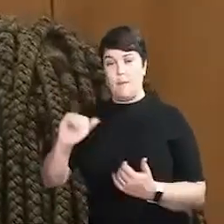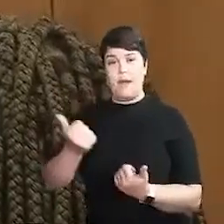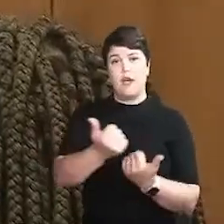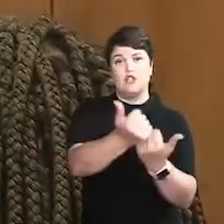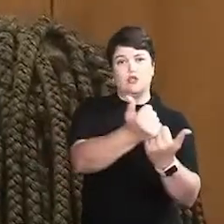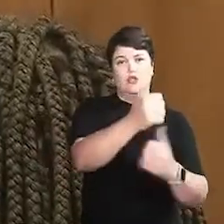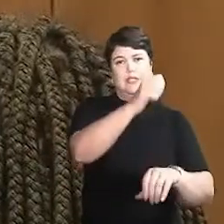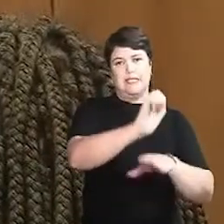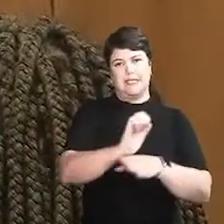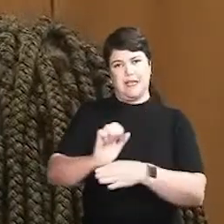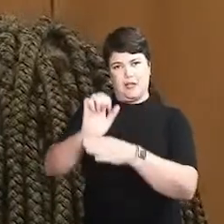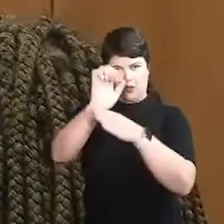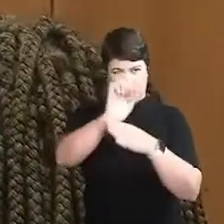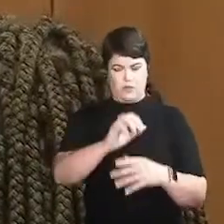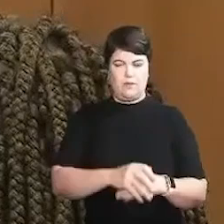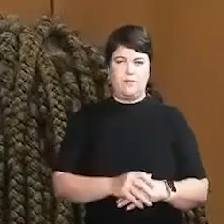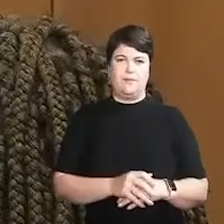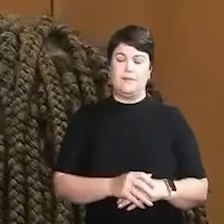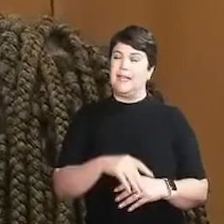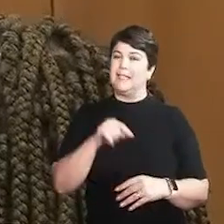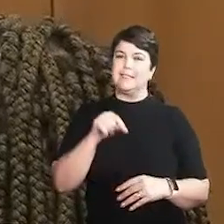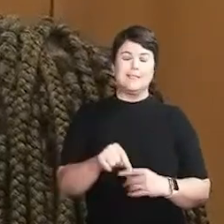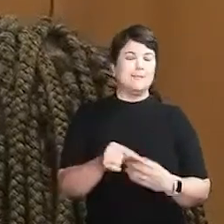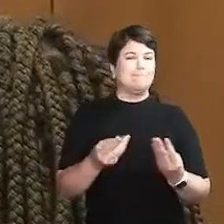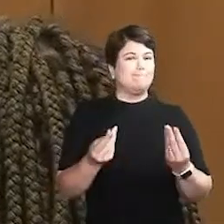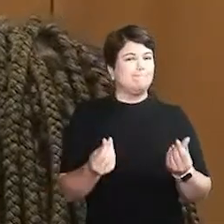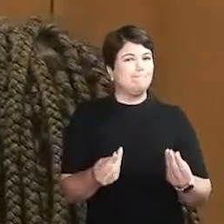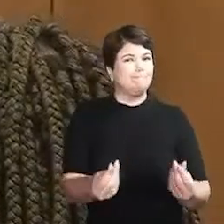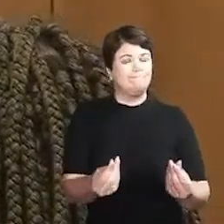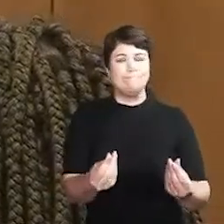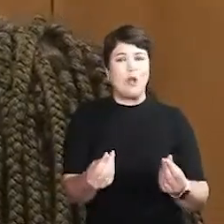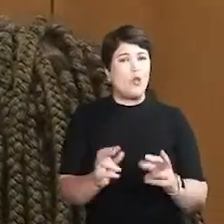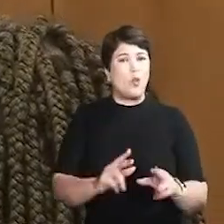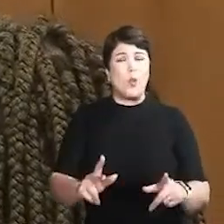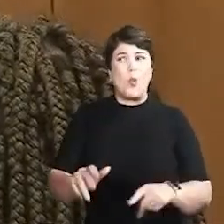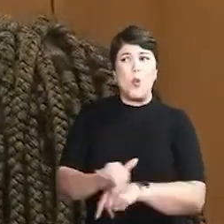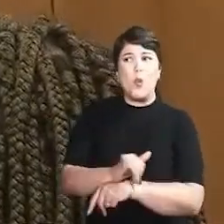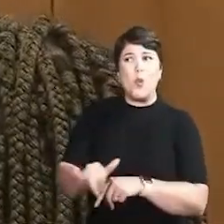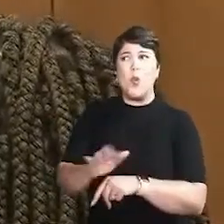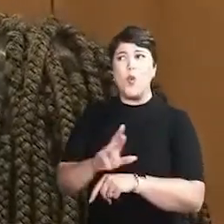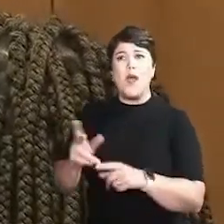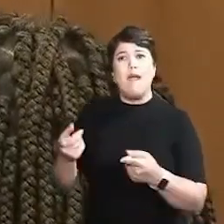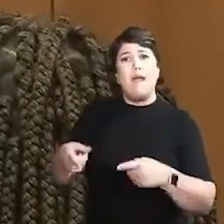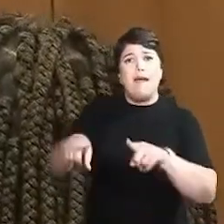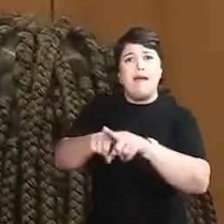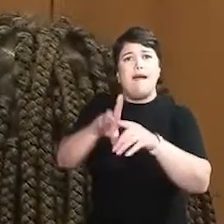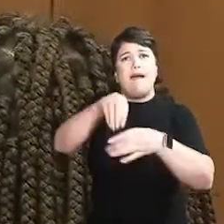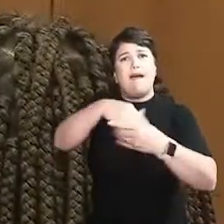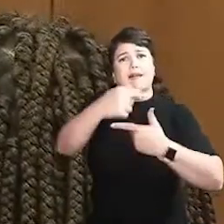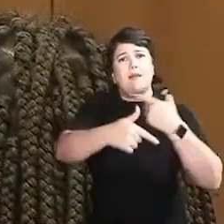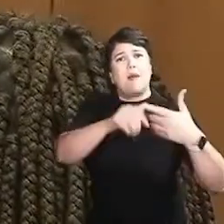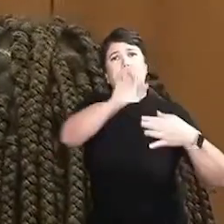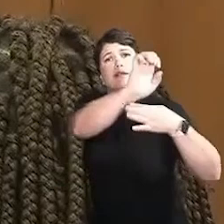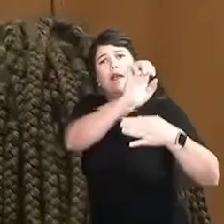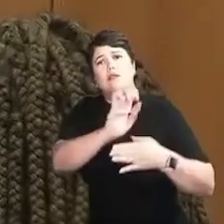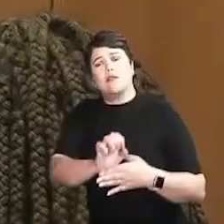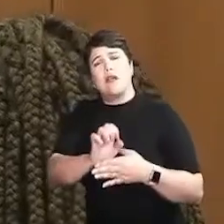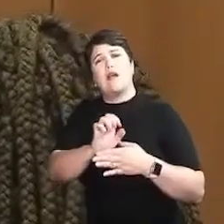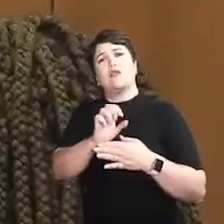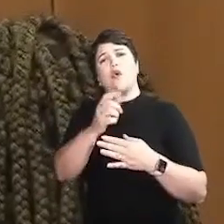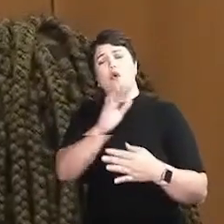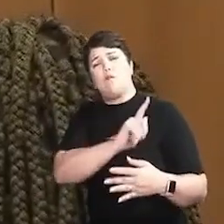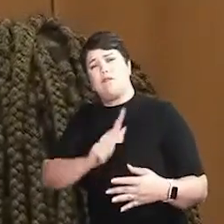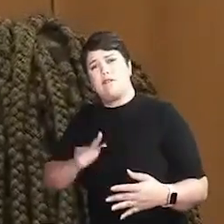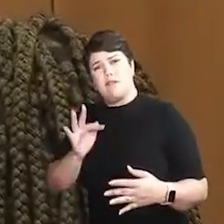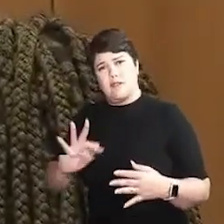os estados isso não é a forma inteligente de fazer cooperação Federativa primeiro